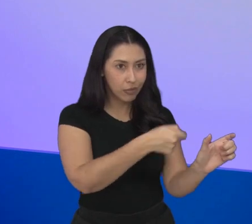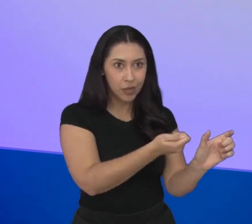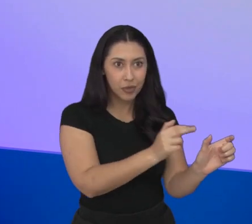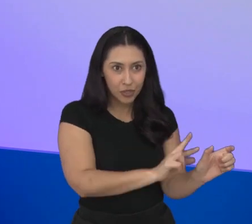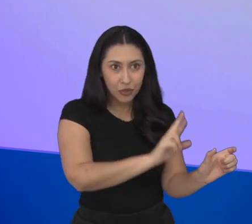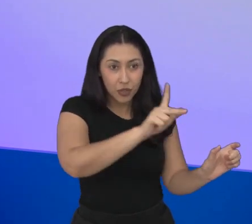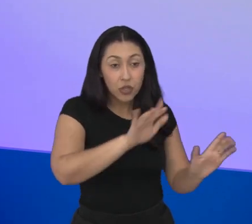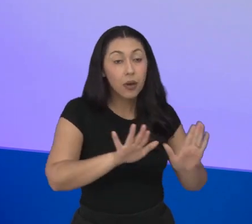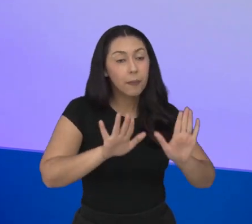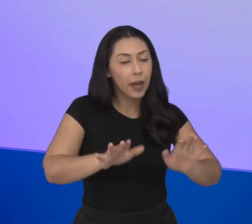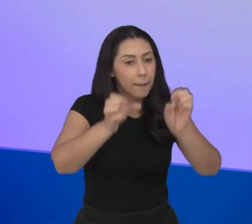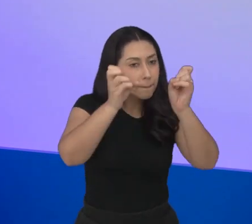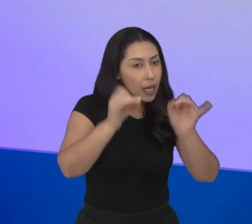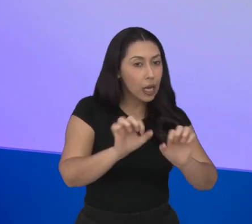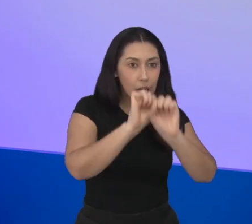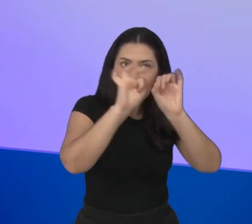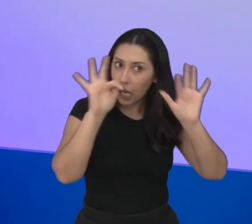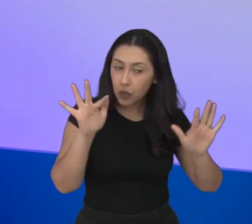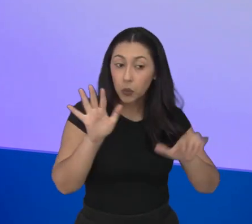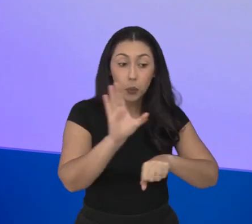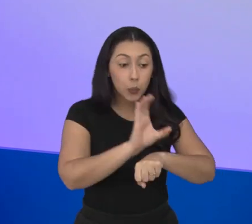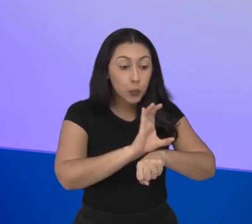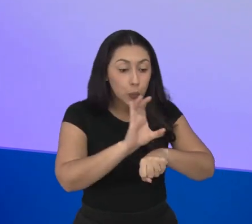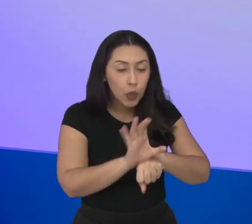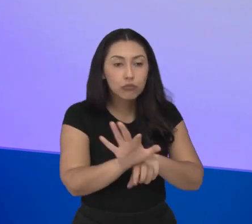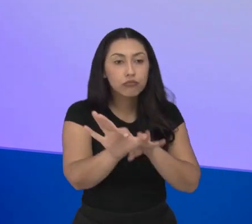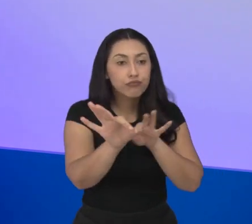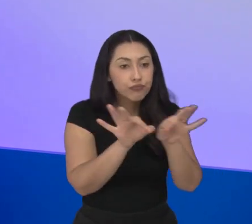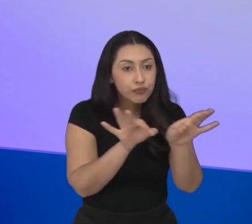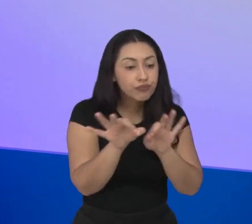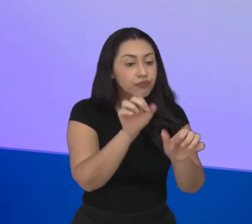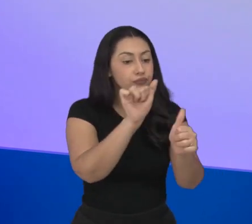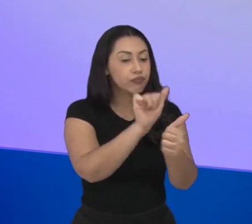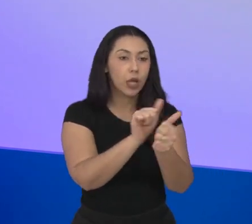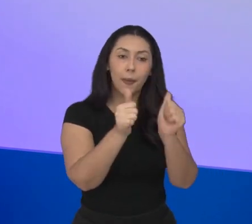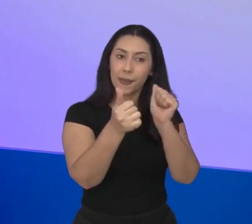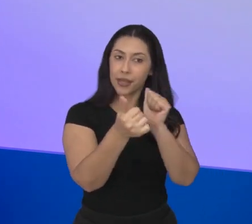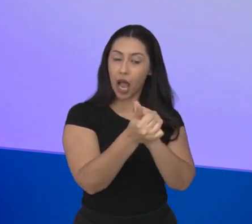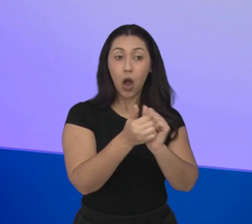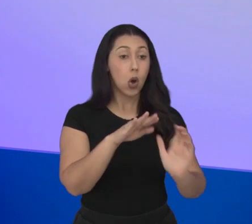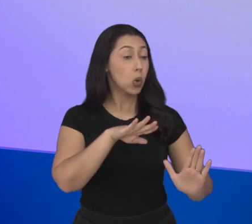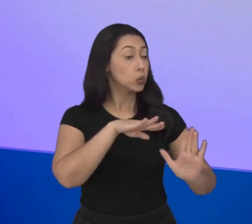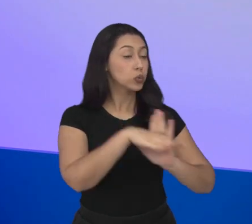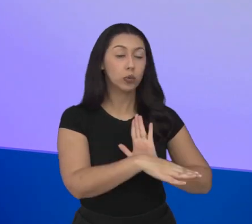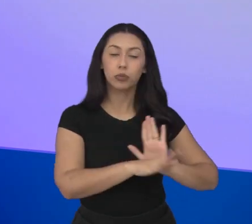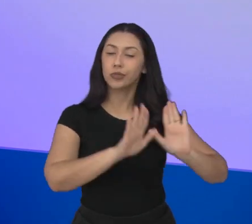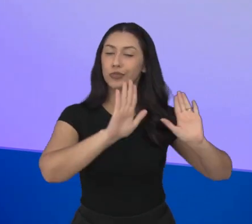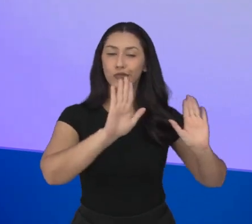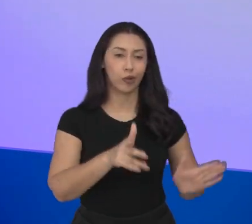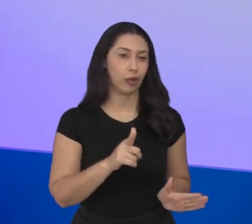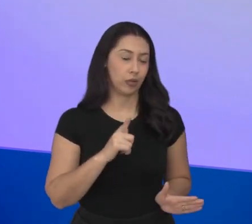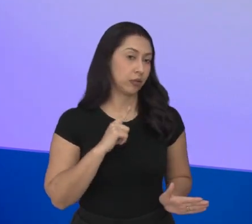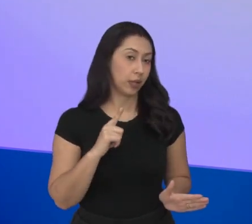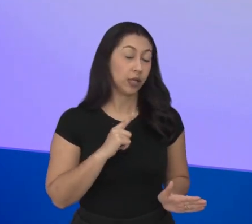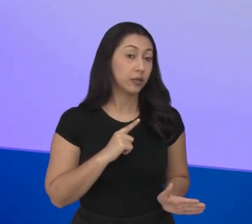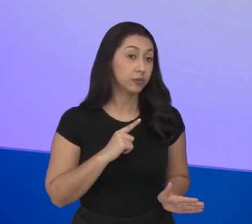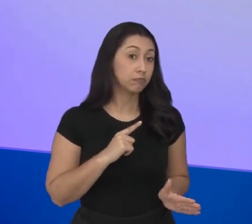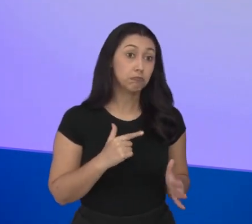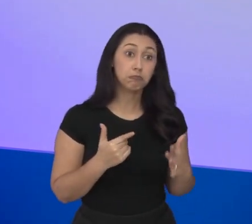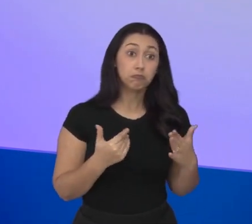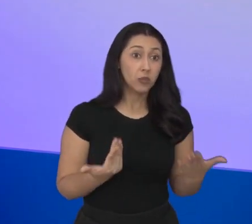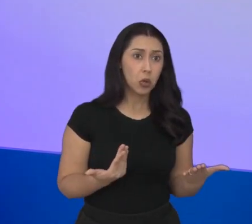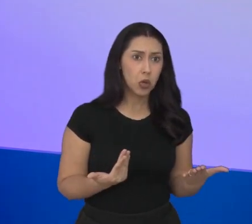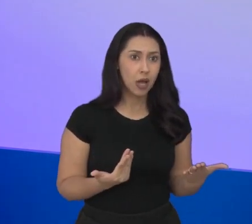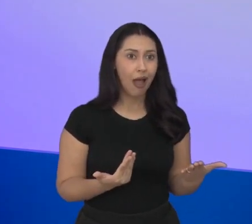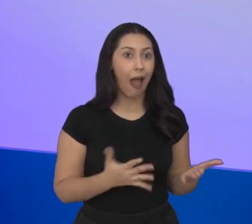está nos assistindo, é isso. O Código Civil está sendo atualizado para se adaptar às relações que já existem entre as pessoas. Ou seja,